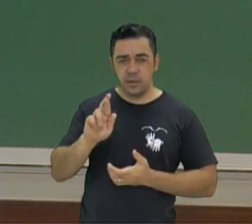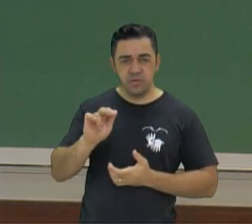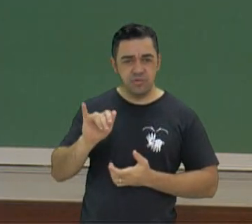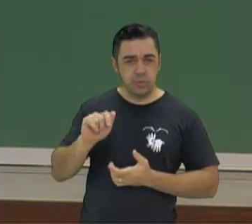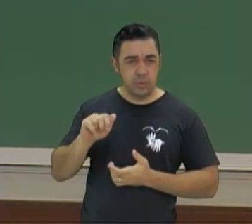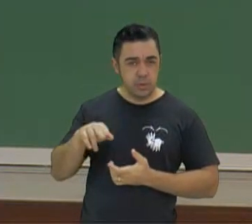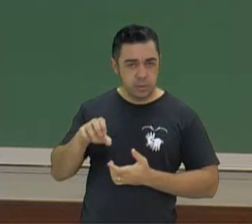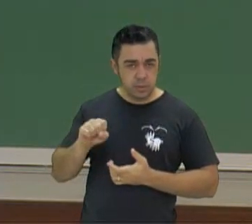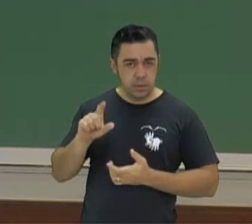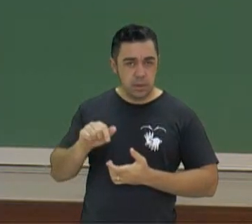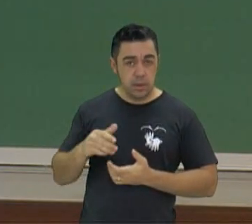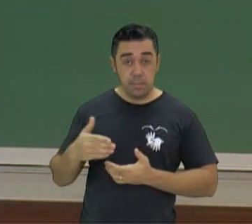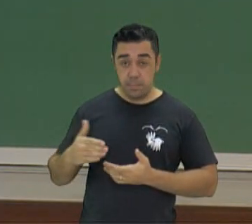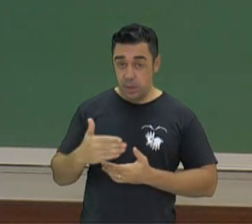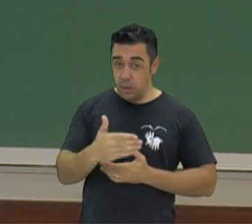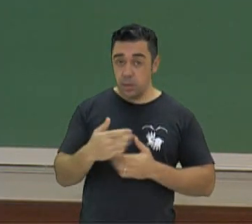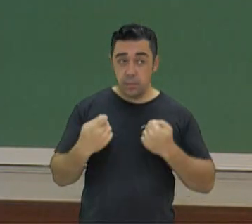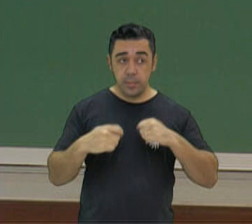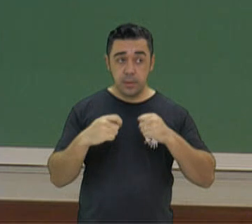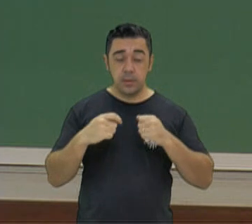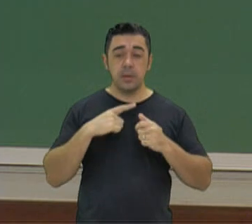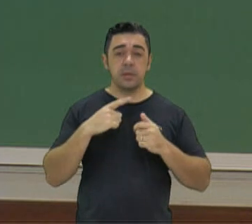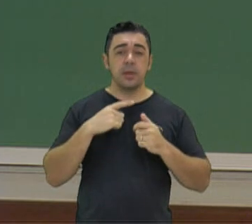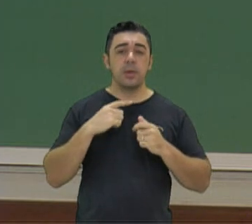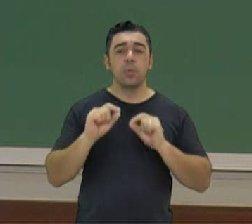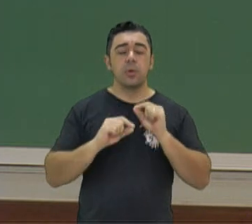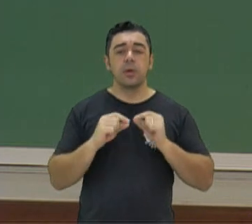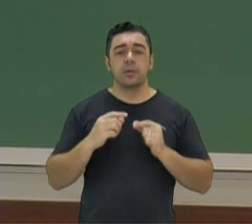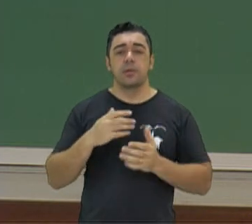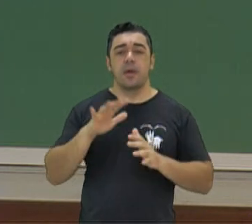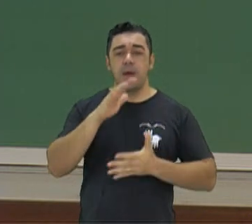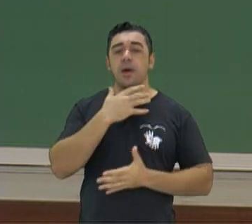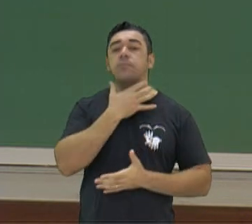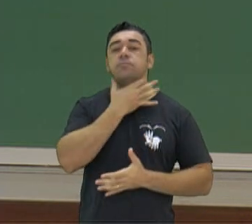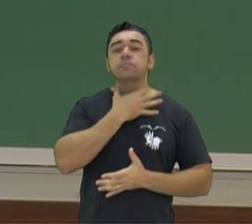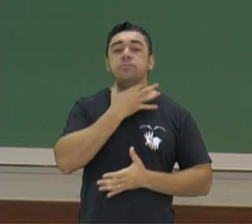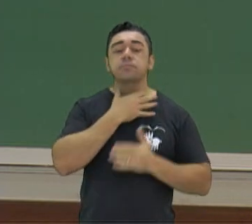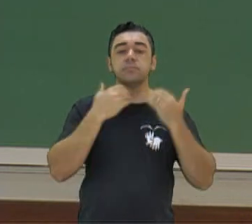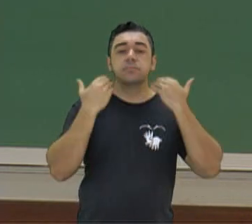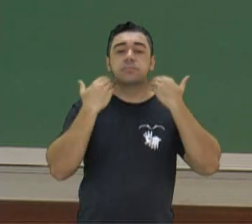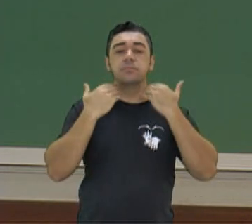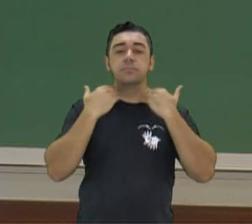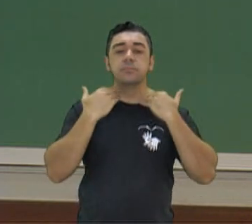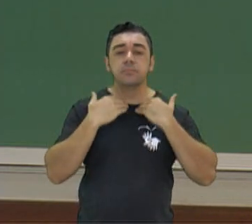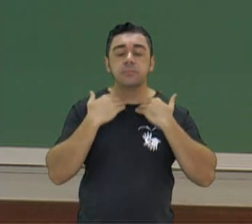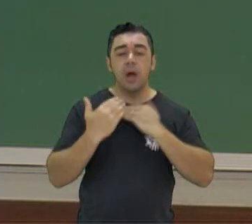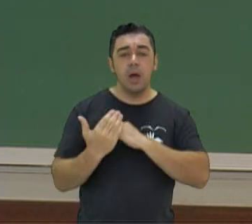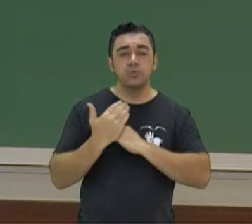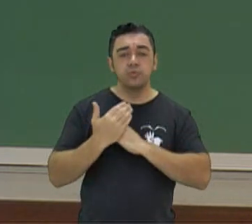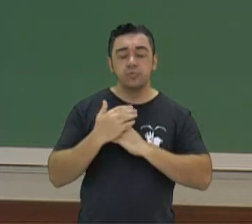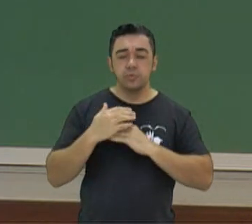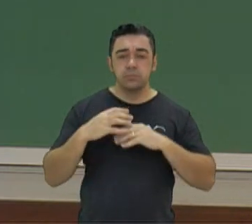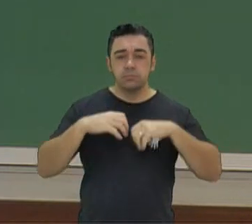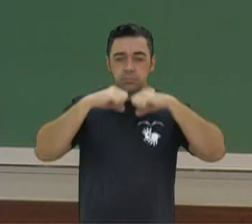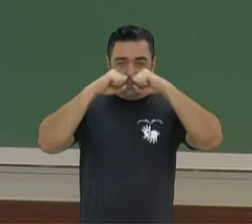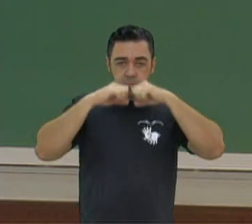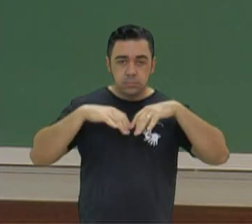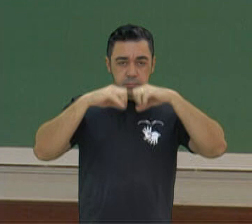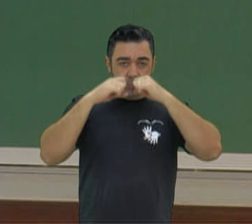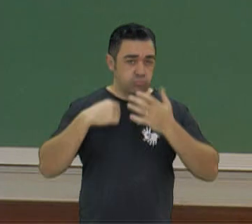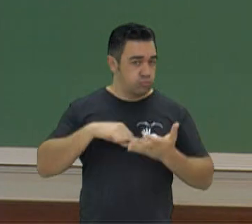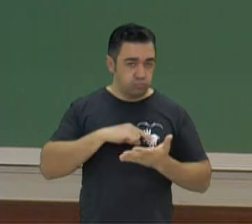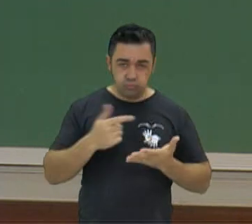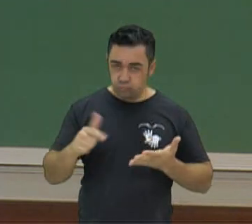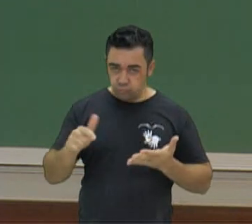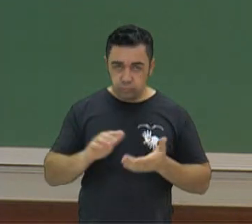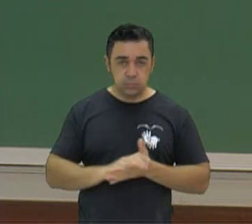muito importante, né? Eles têm, então, essa parte aqui, nessa área aqui, que são as fendas, que depois vai ajudar na respiração do animal. A gente não tem mais